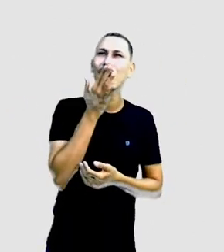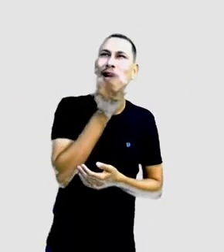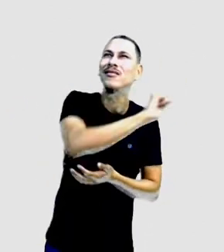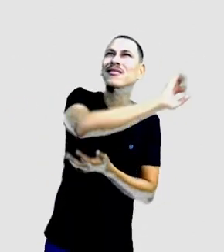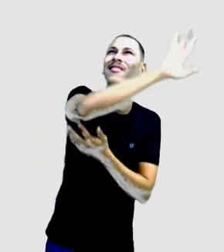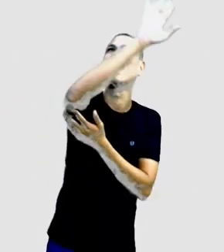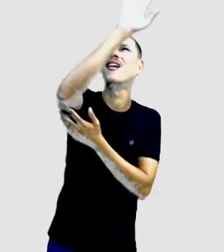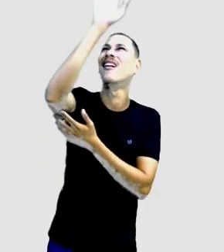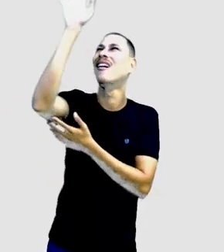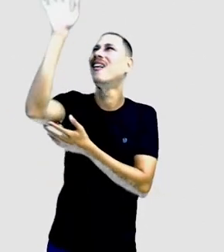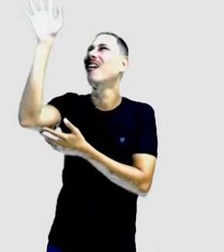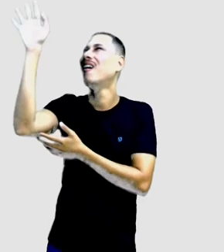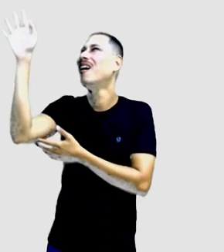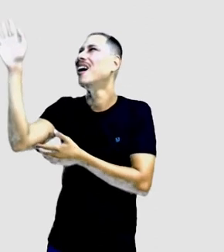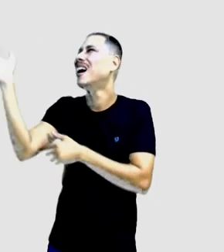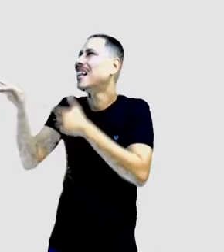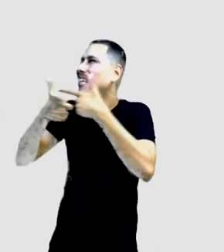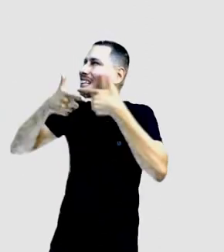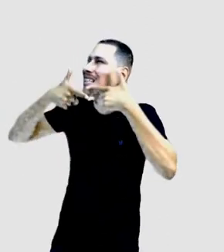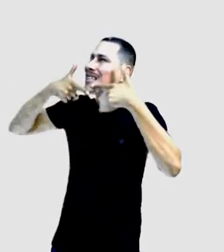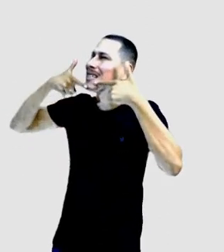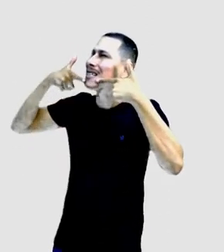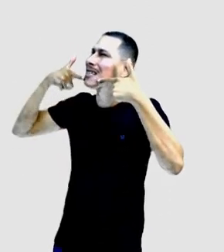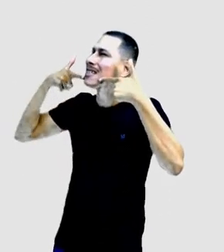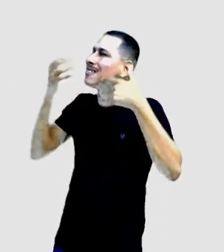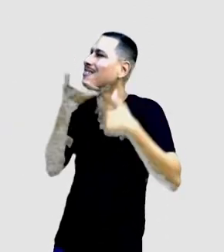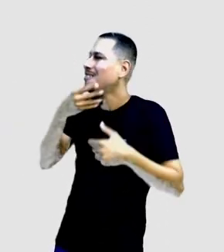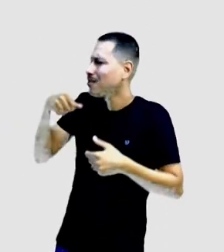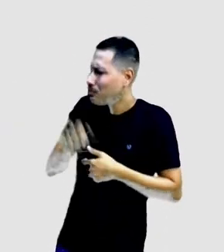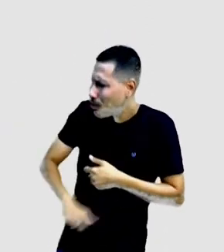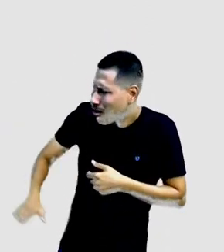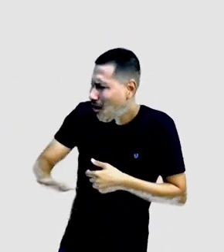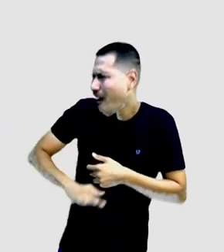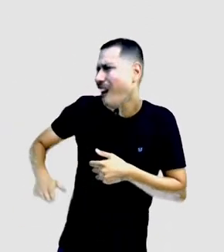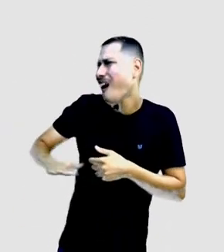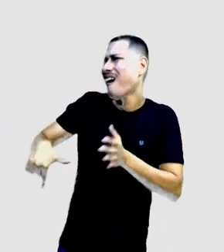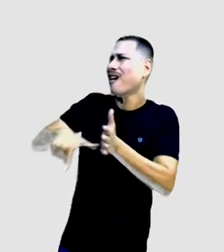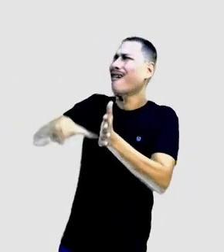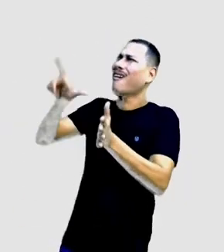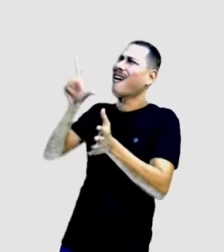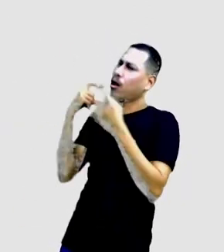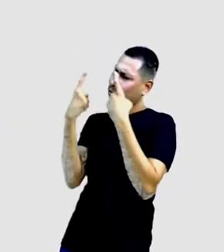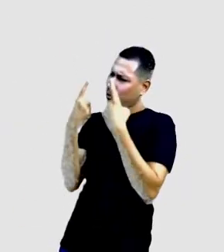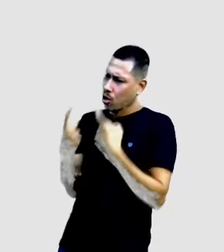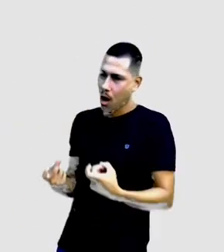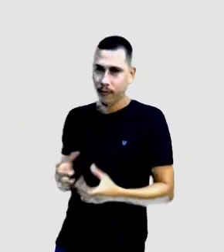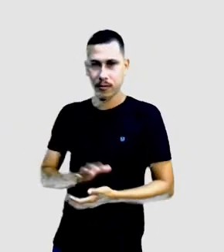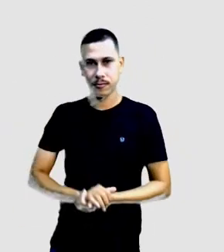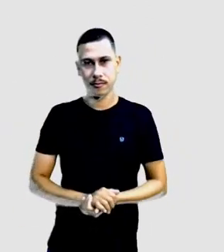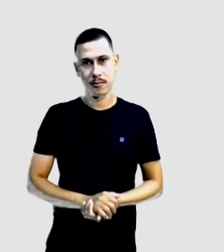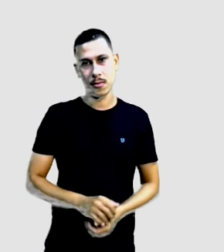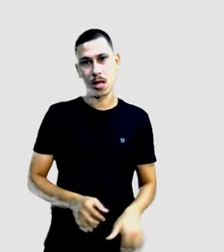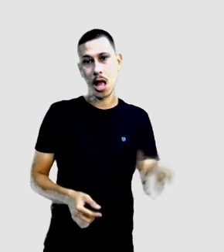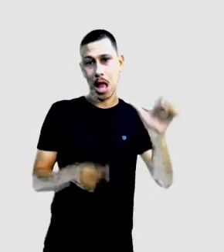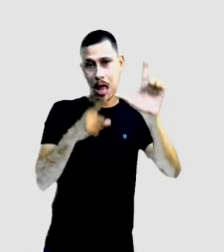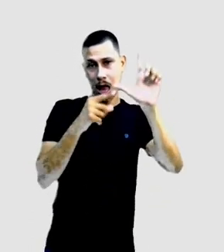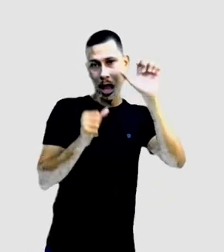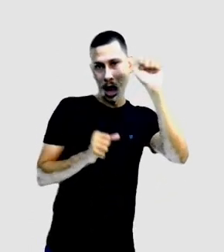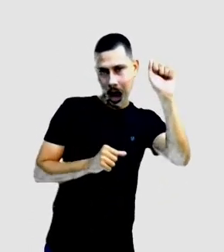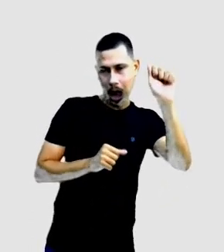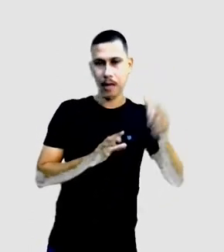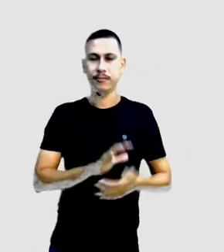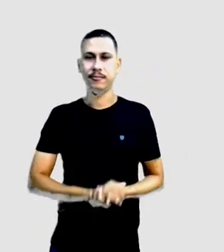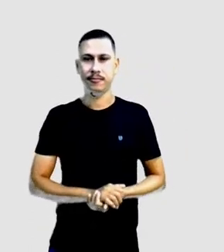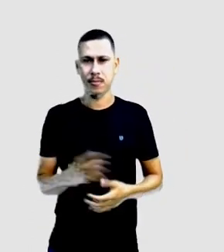céu, está sorrindo o menino que há pouco chorou. E aí, letra A. Os haikais